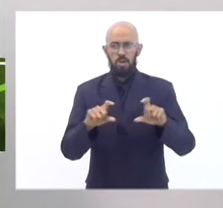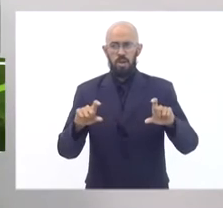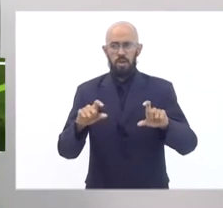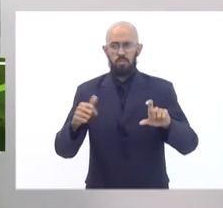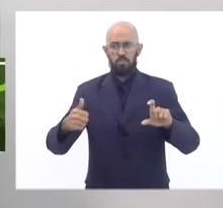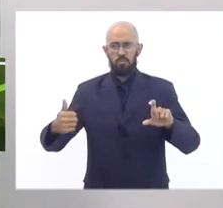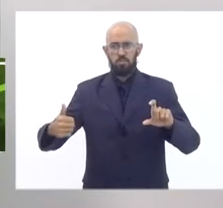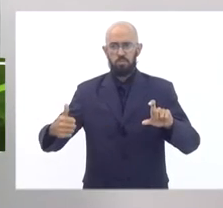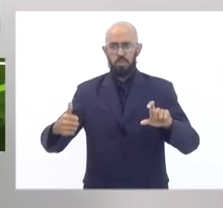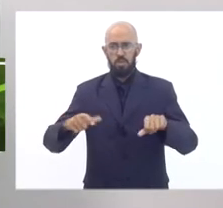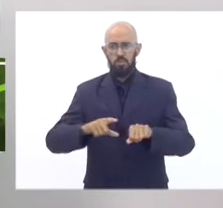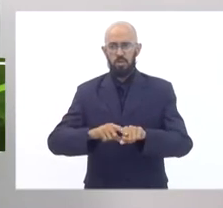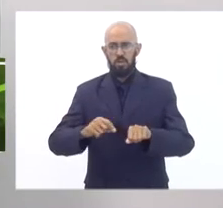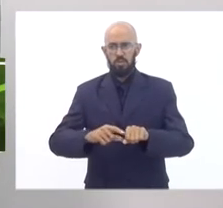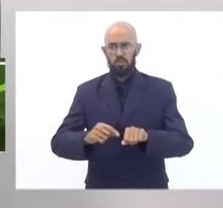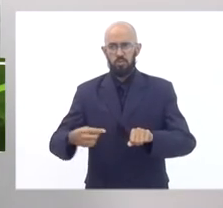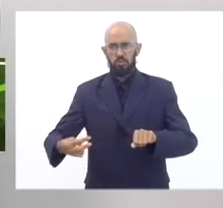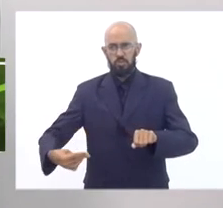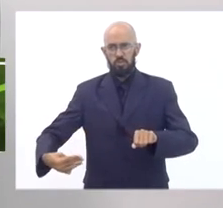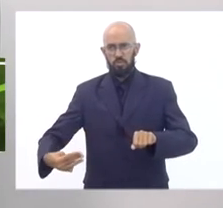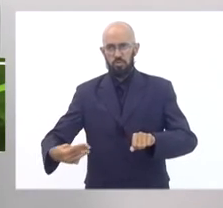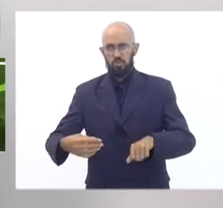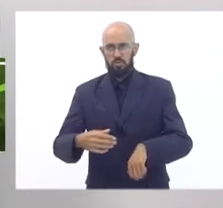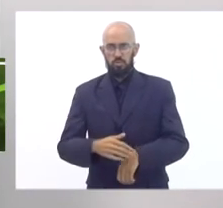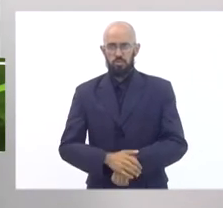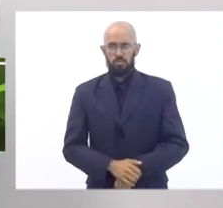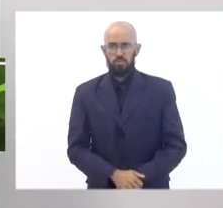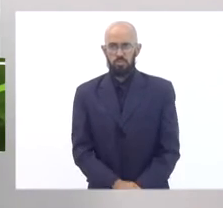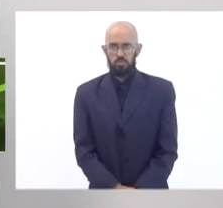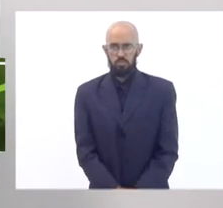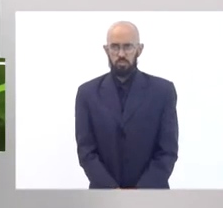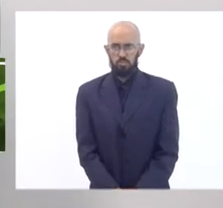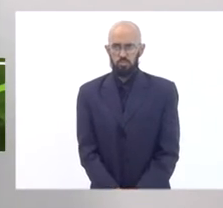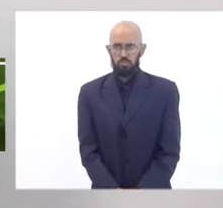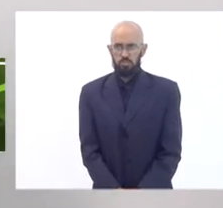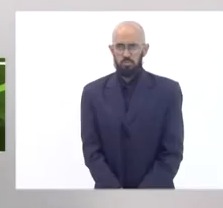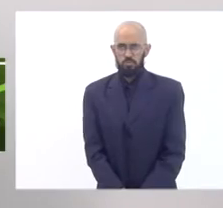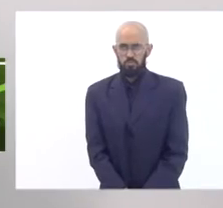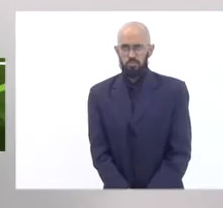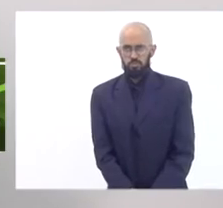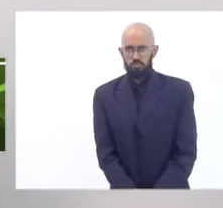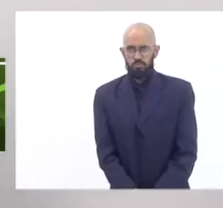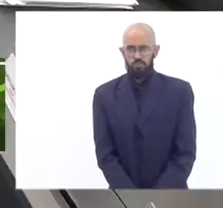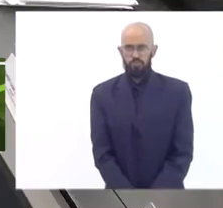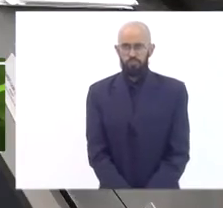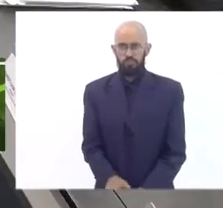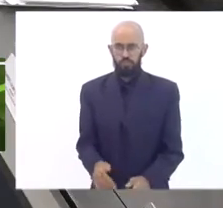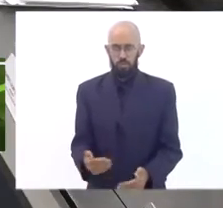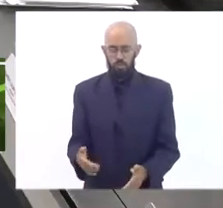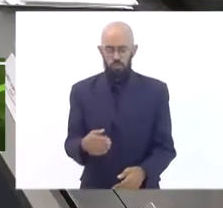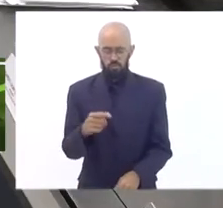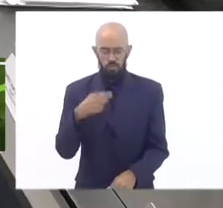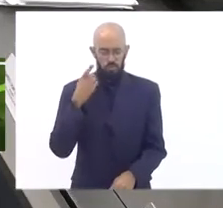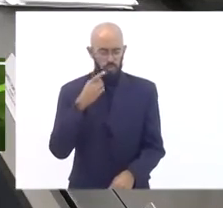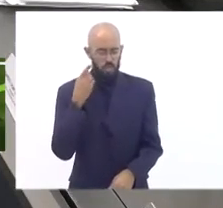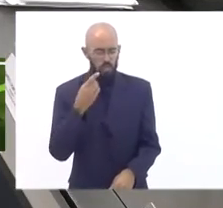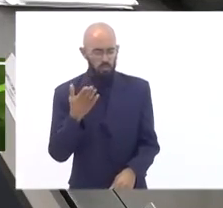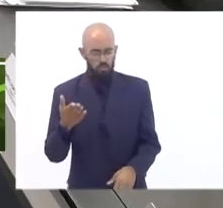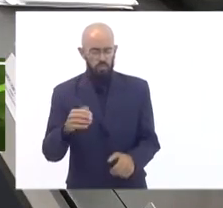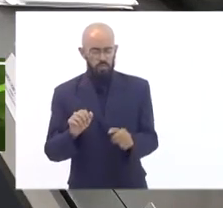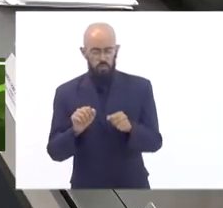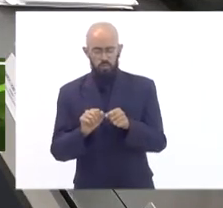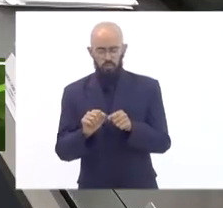termo aditivo. Então, eu queria que o senhor pudesse... Não, diga. Posso claro? Comentar? Por favor. Deputado Valdec, esses investimentos foram realizados.